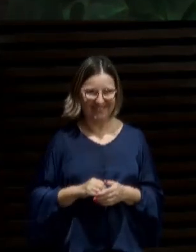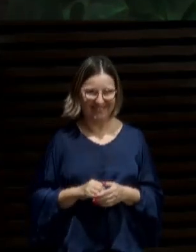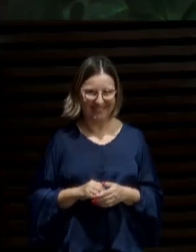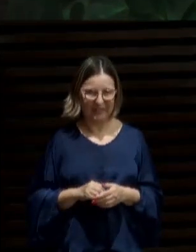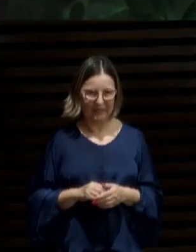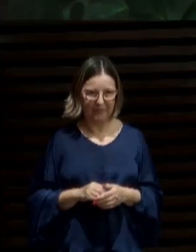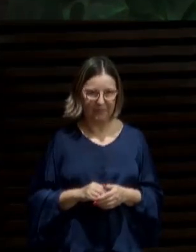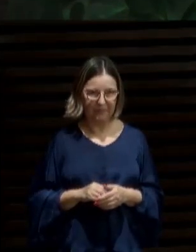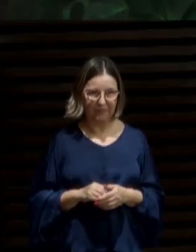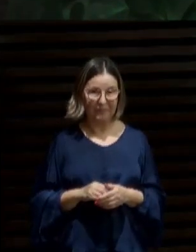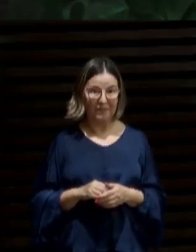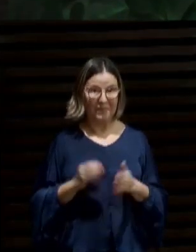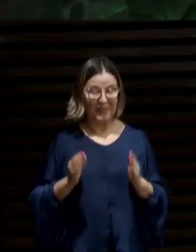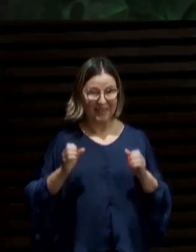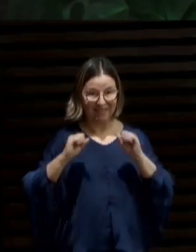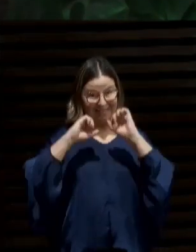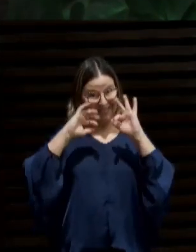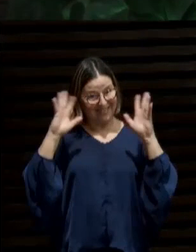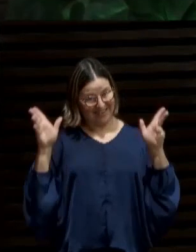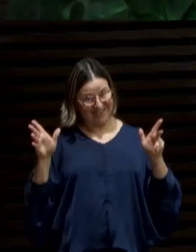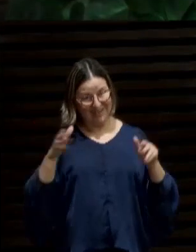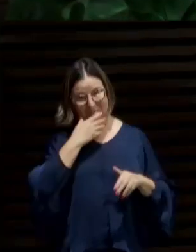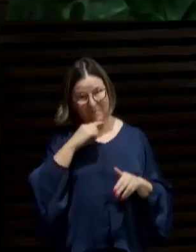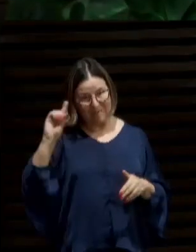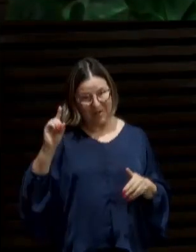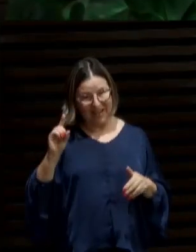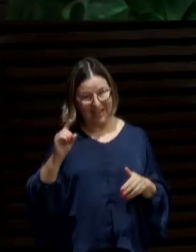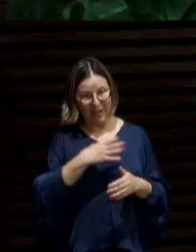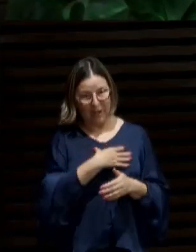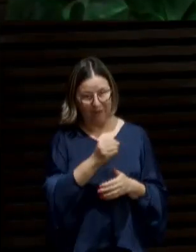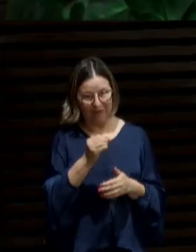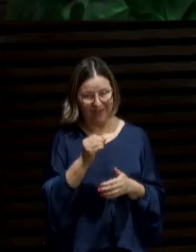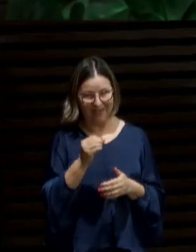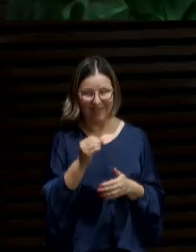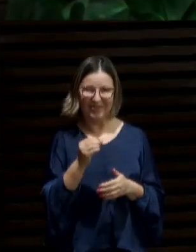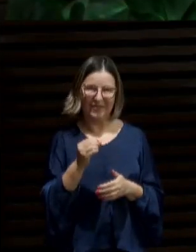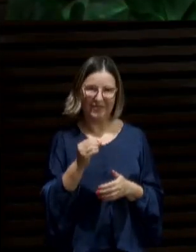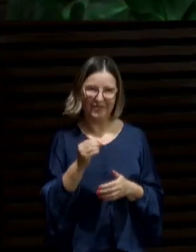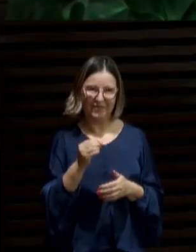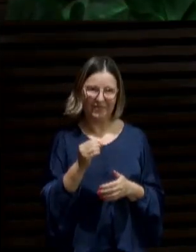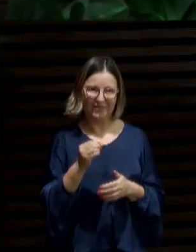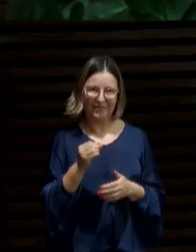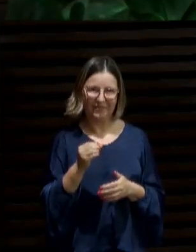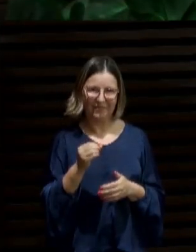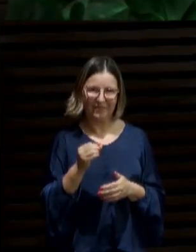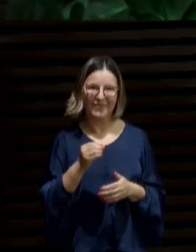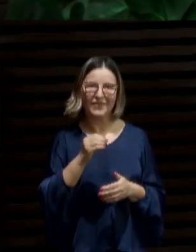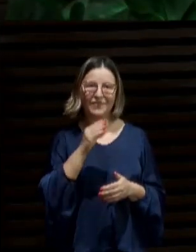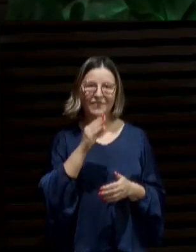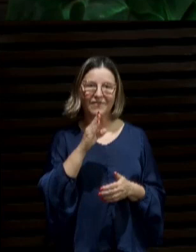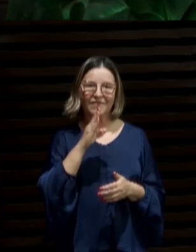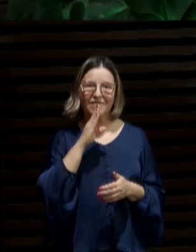Então aqui ficou muito claro que o Pai e o Filho, eles se